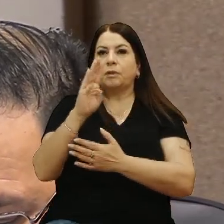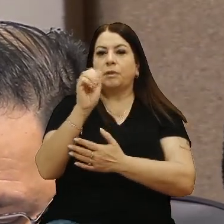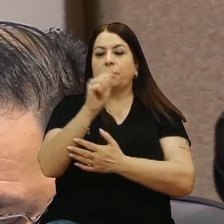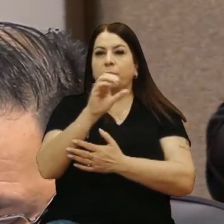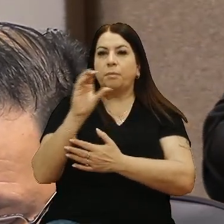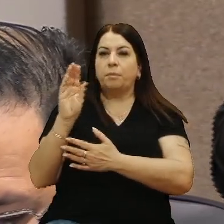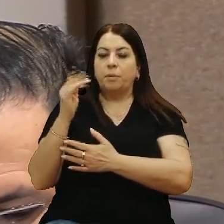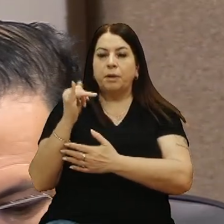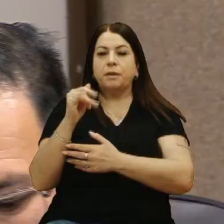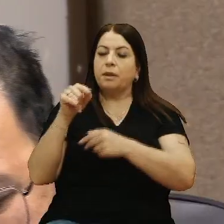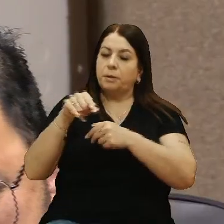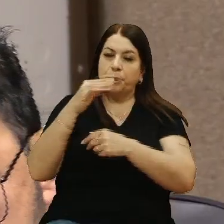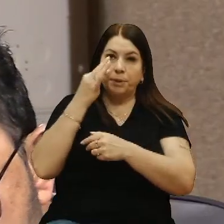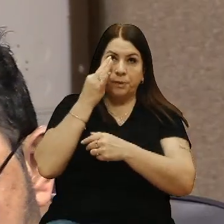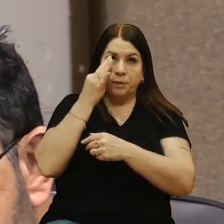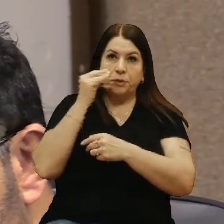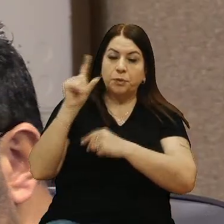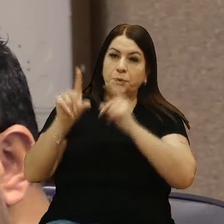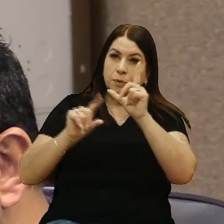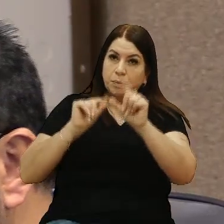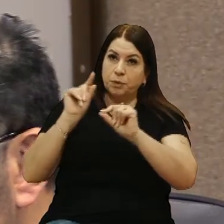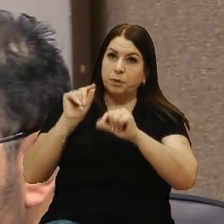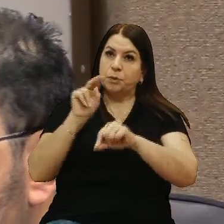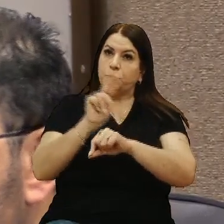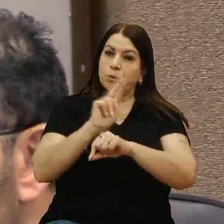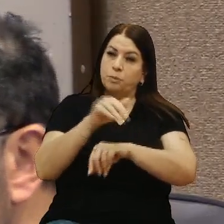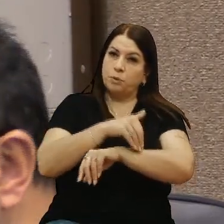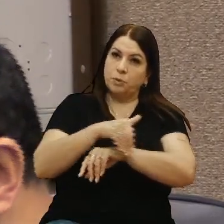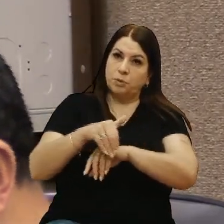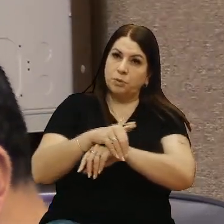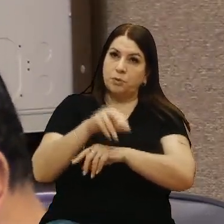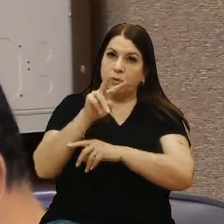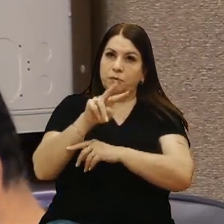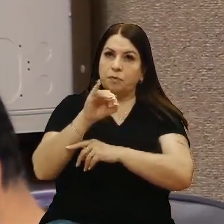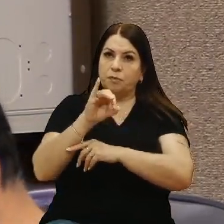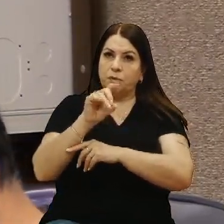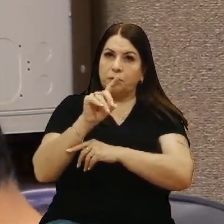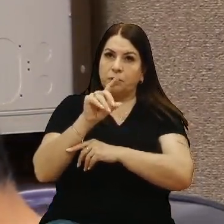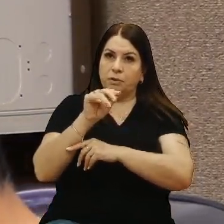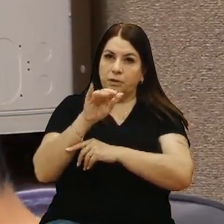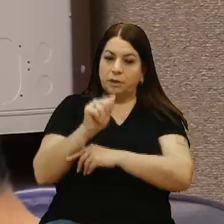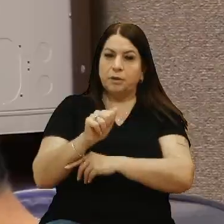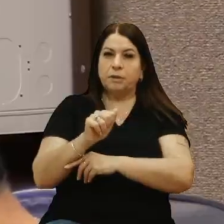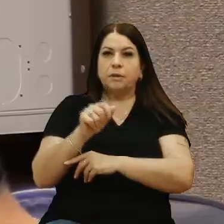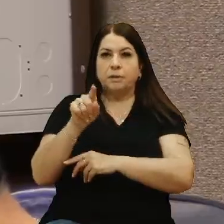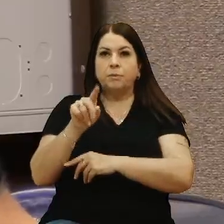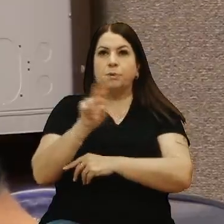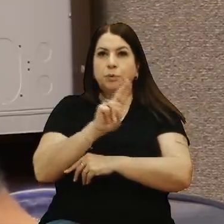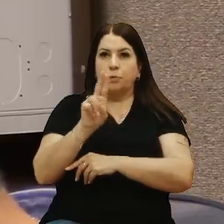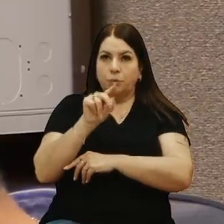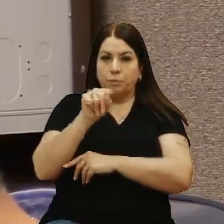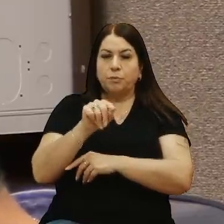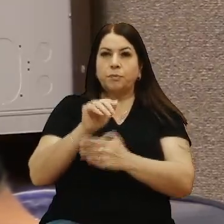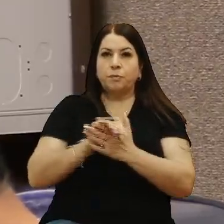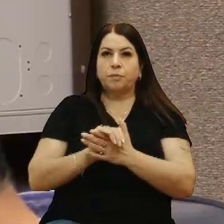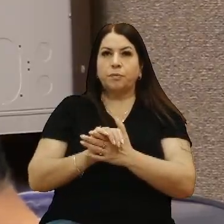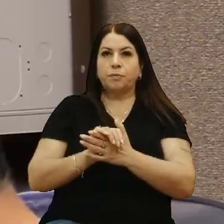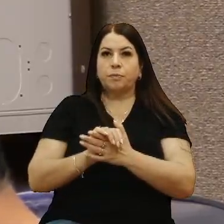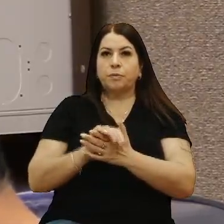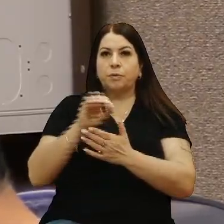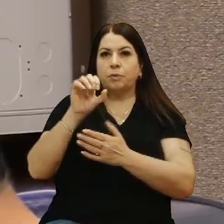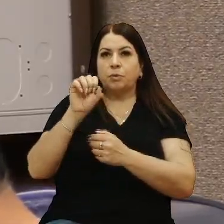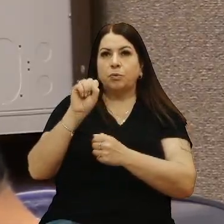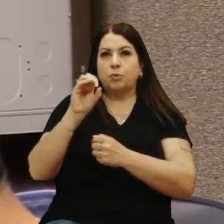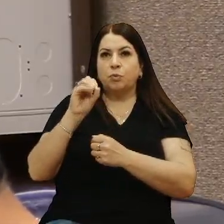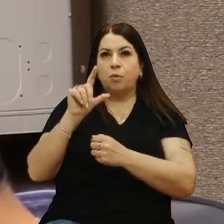presente. A escolha do nome da rua Videira Moscato para denominar a rua do loteamento solar